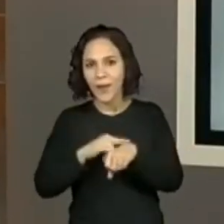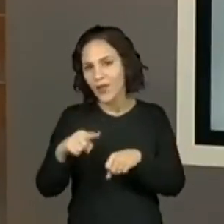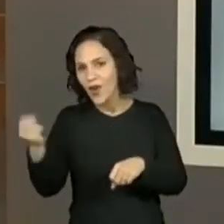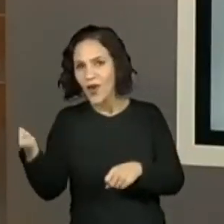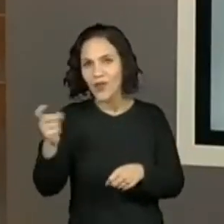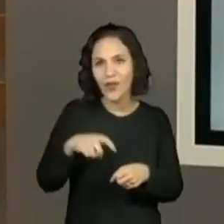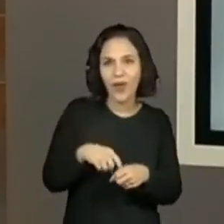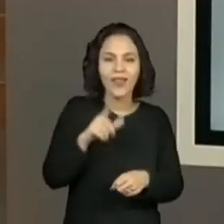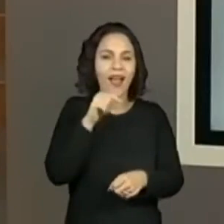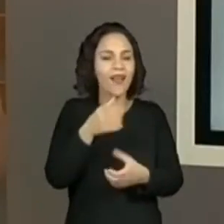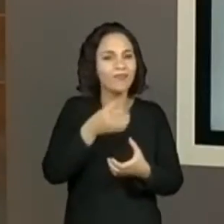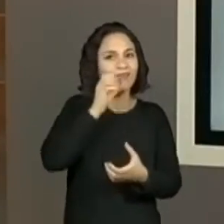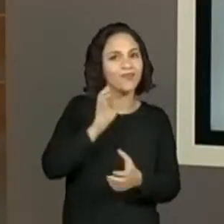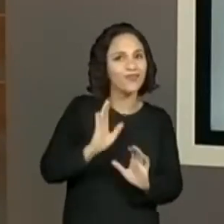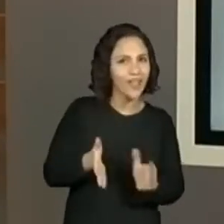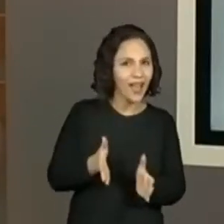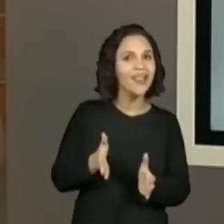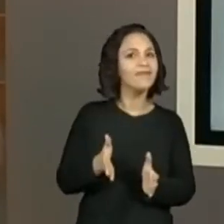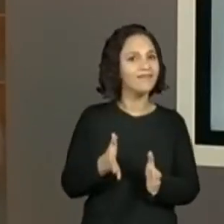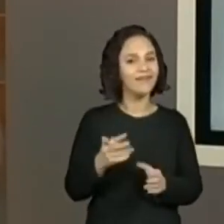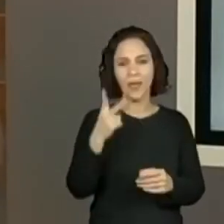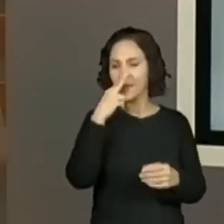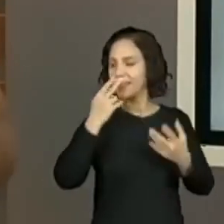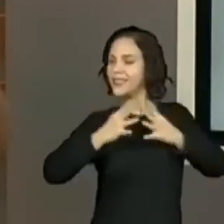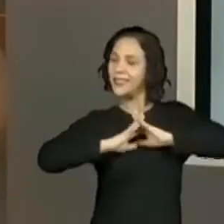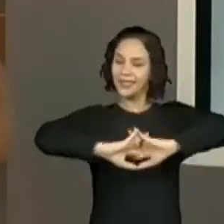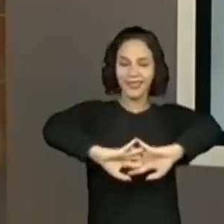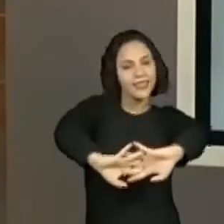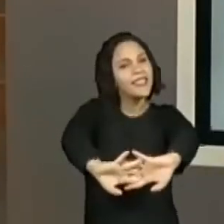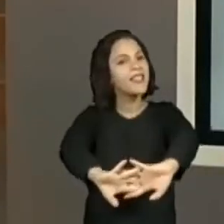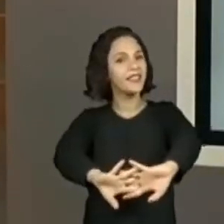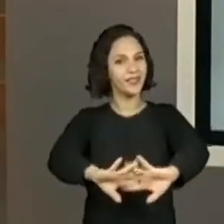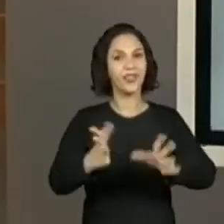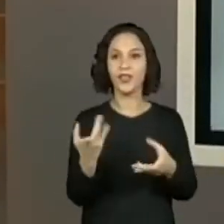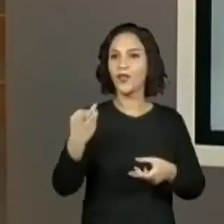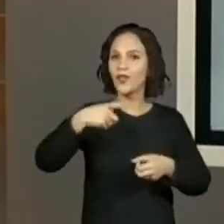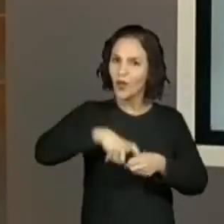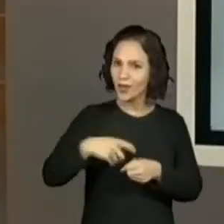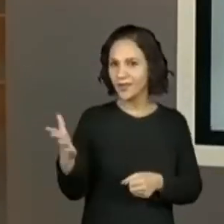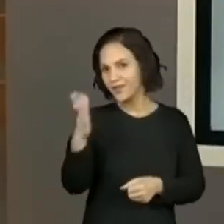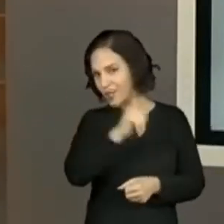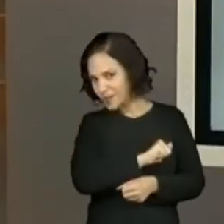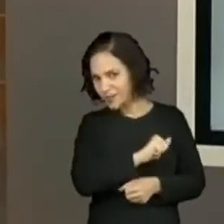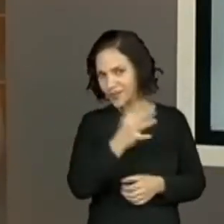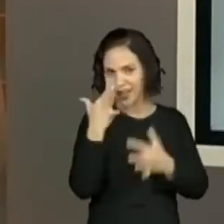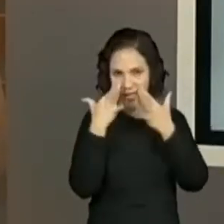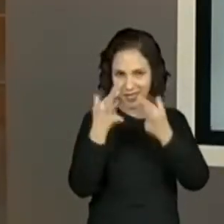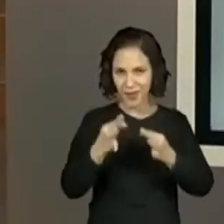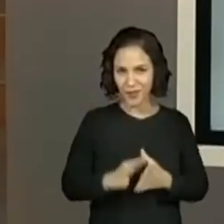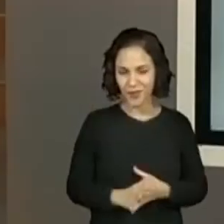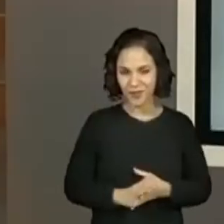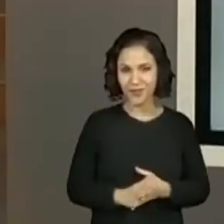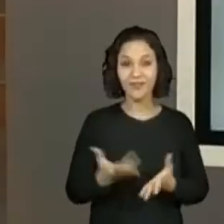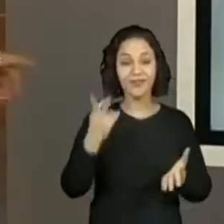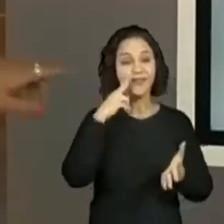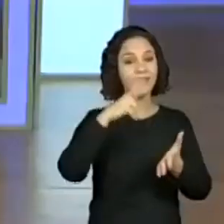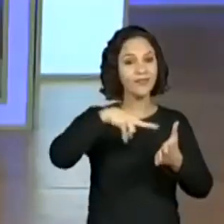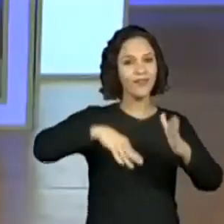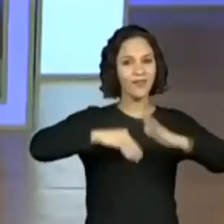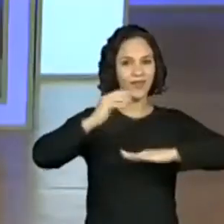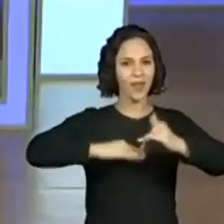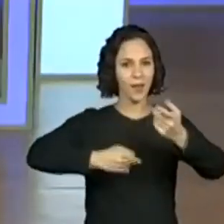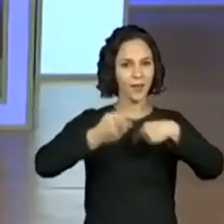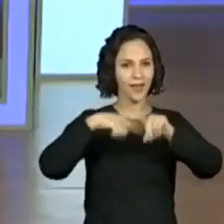banheiro, tomar uma água, estralar os dedos, se espreguiçar? Agora, volta com tudo. Atenção, hein? Vamos para a leitura da